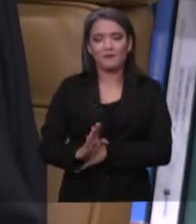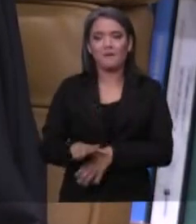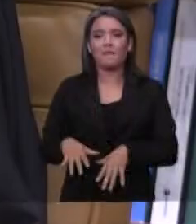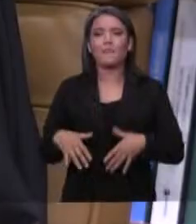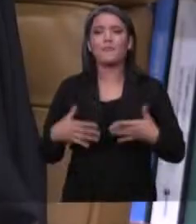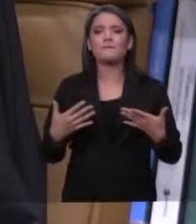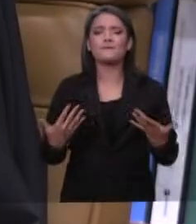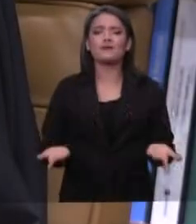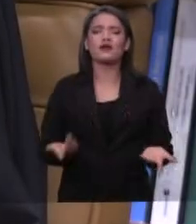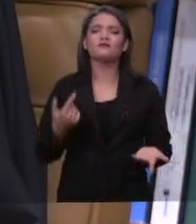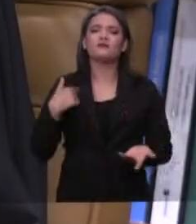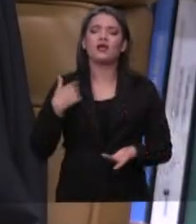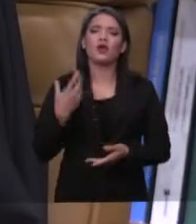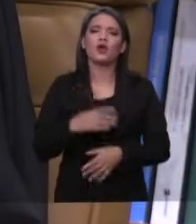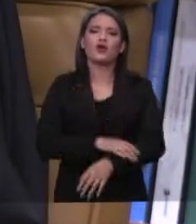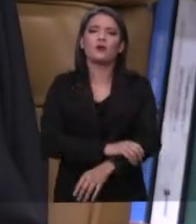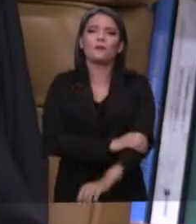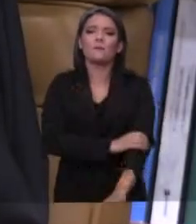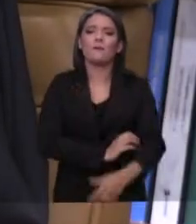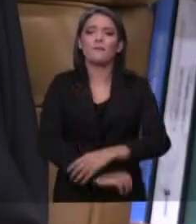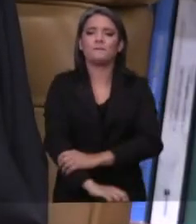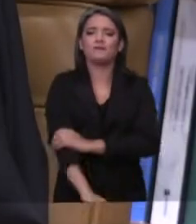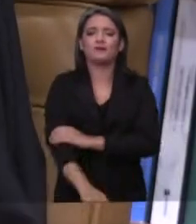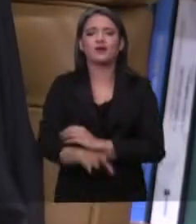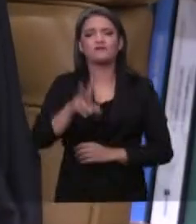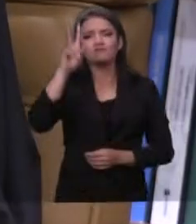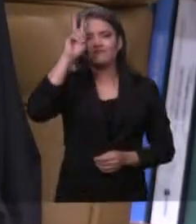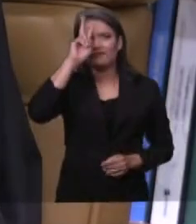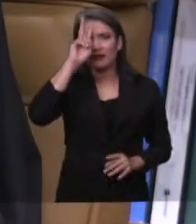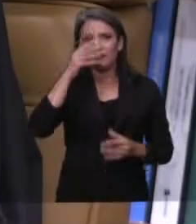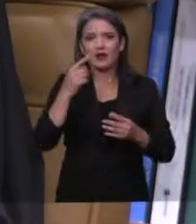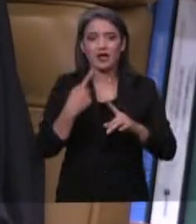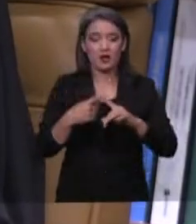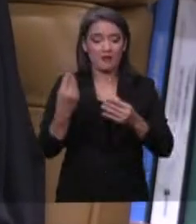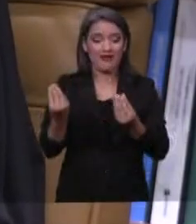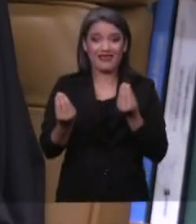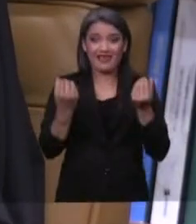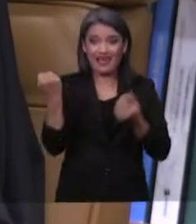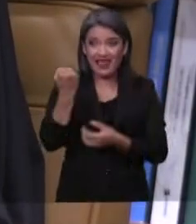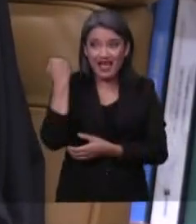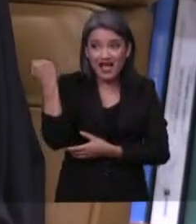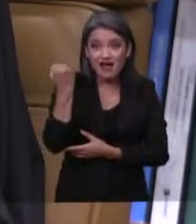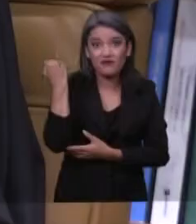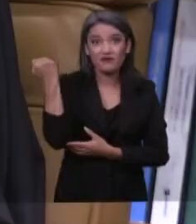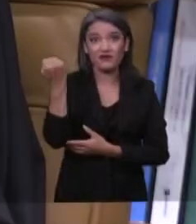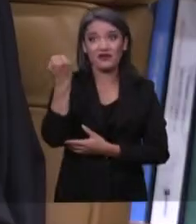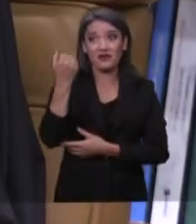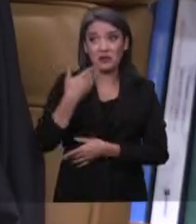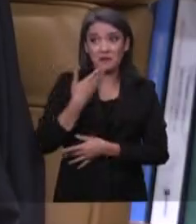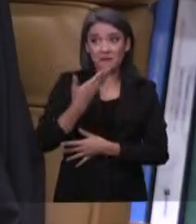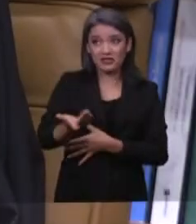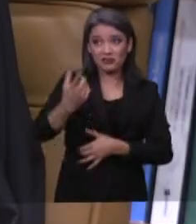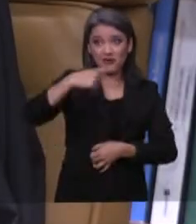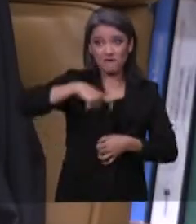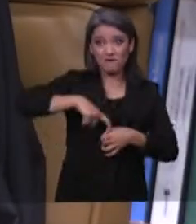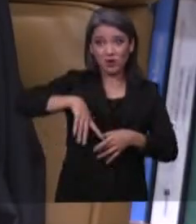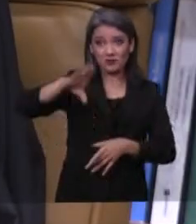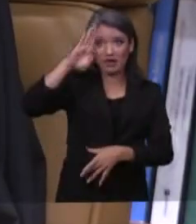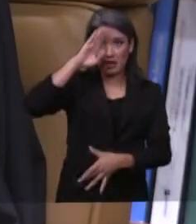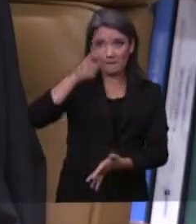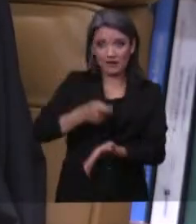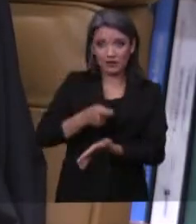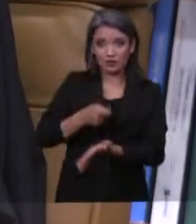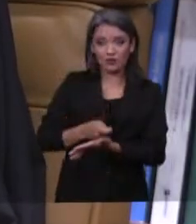recapitular a gravidade da defesa de volta de uma ditadura militar, lembrando, temos o golpe